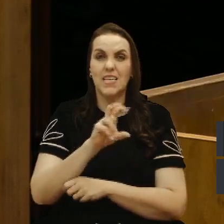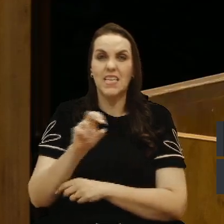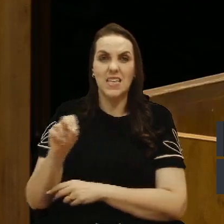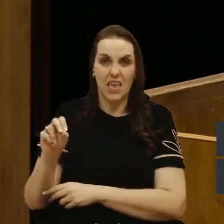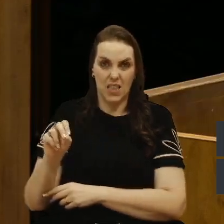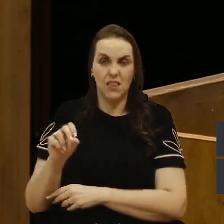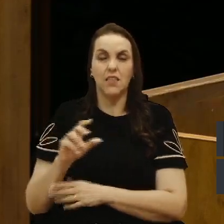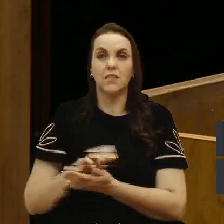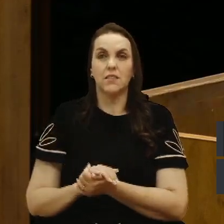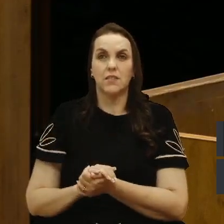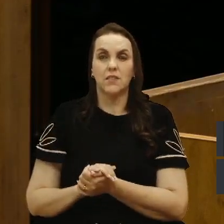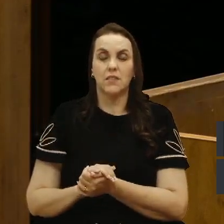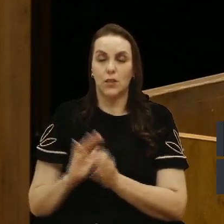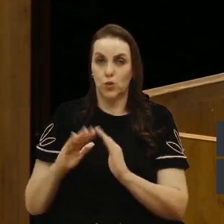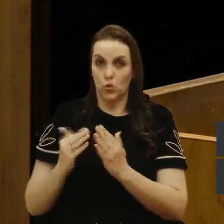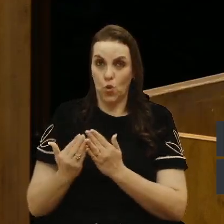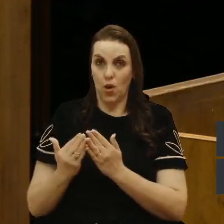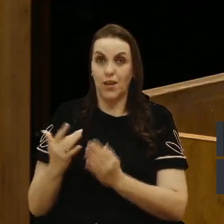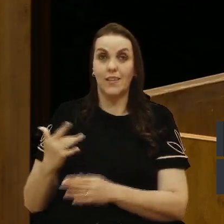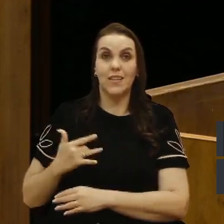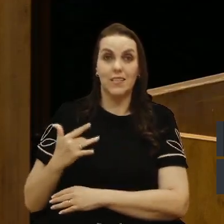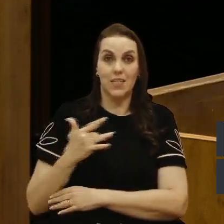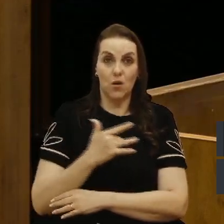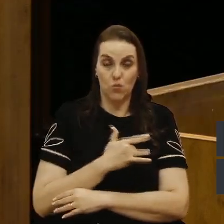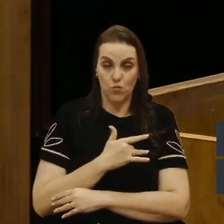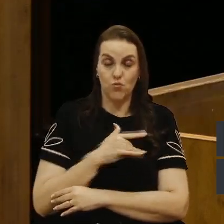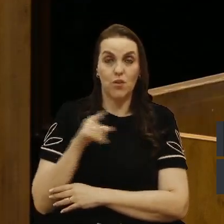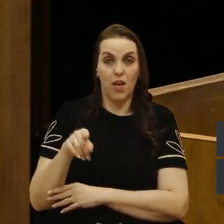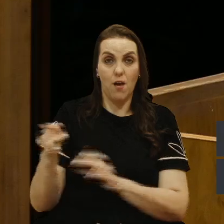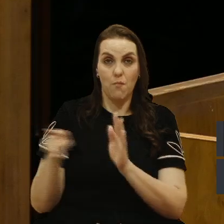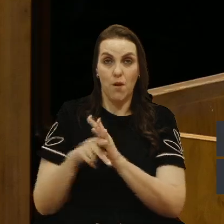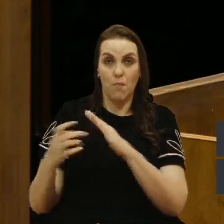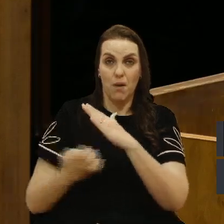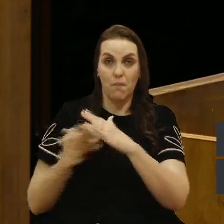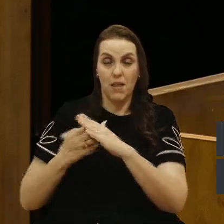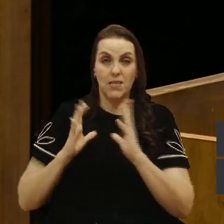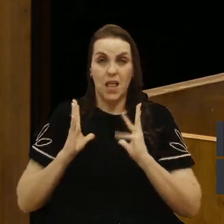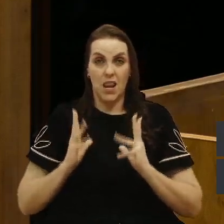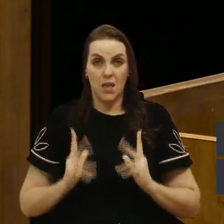fazer 500. Da saúde, a Conlurb faz a limpeza e